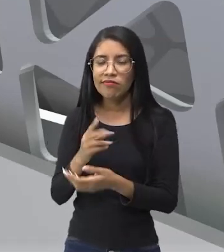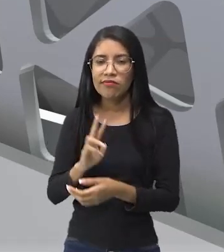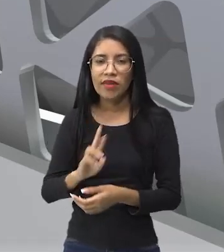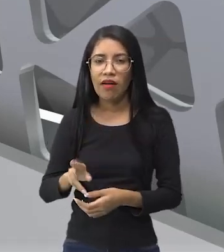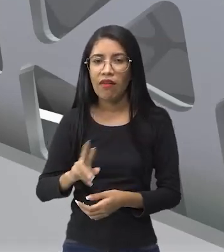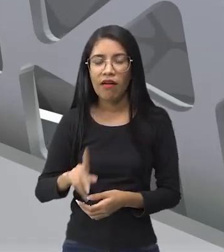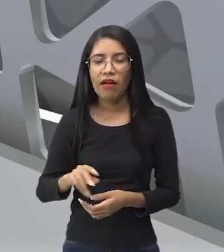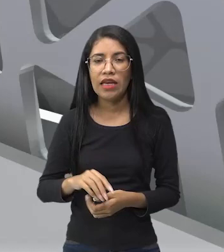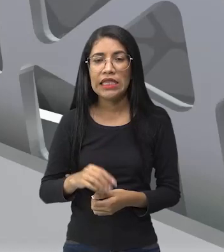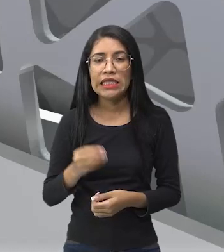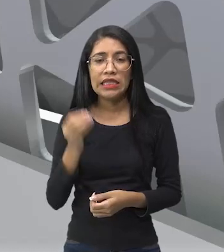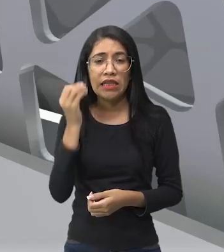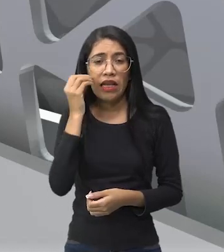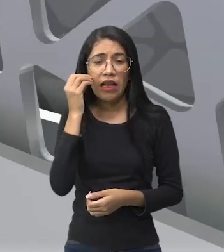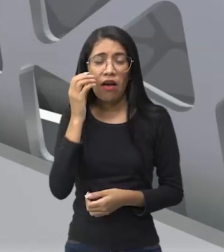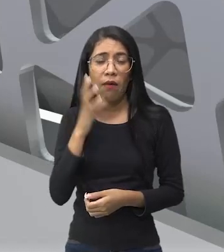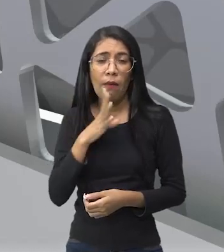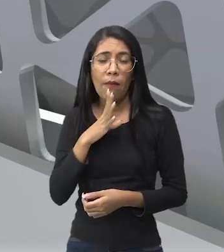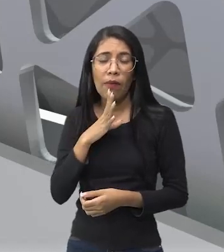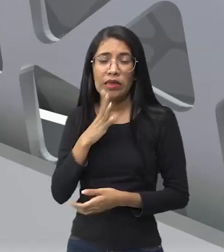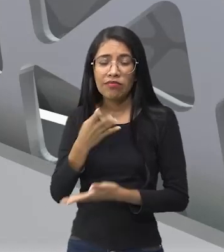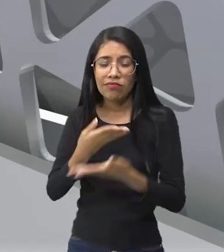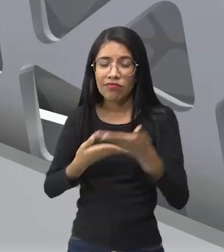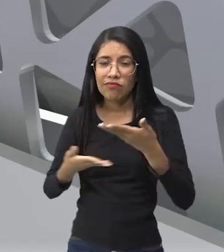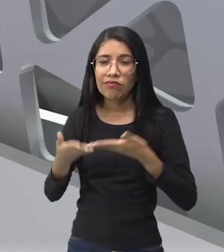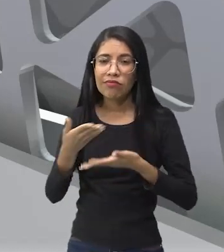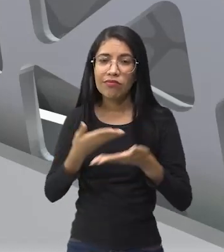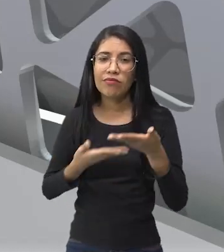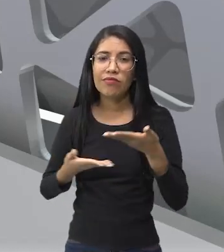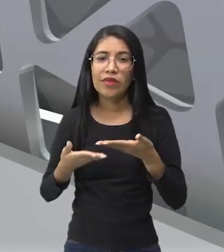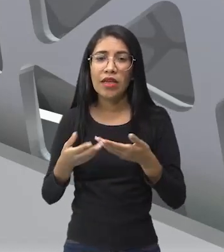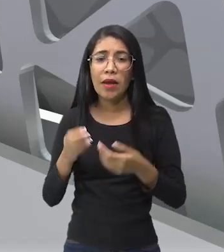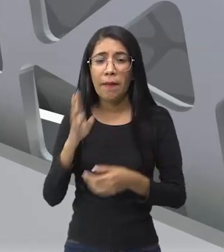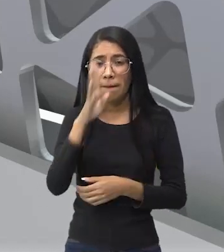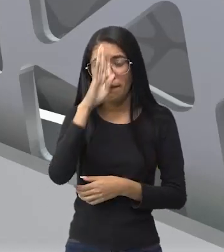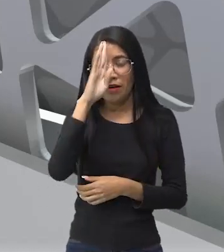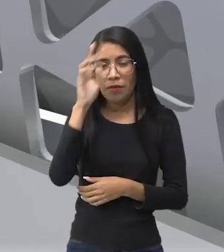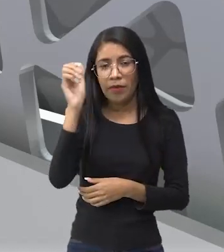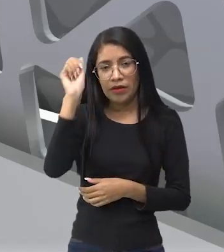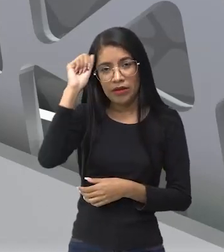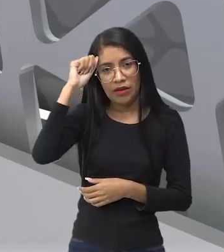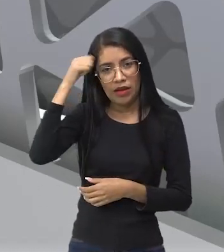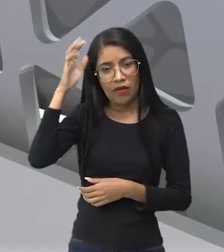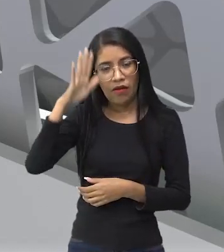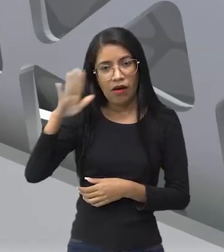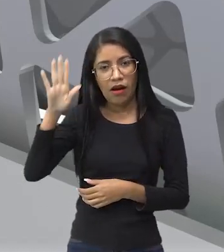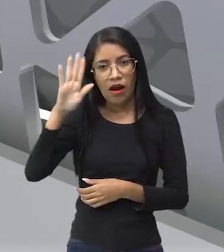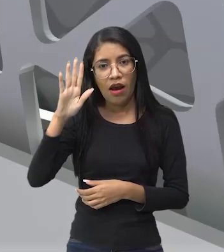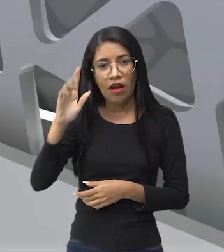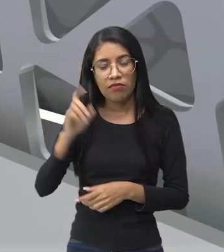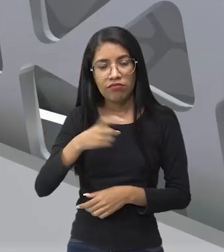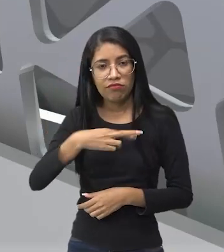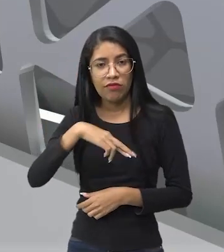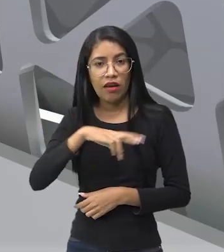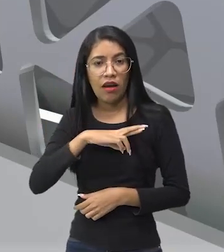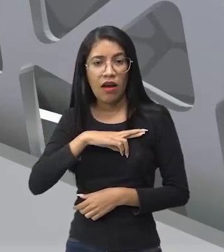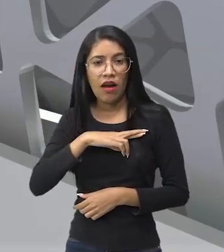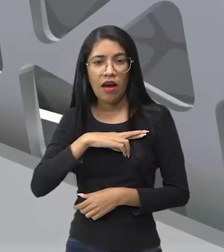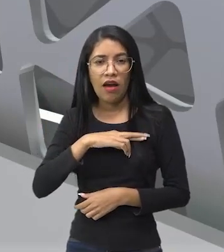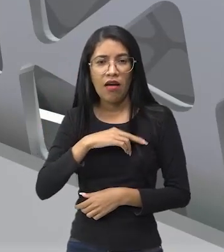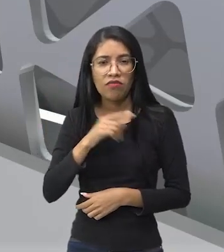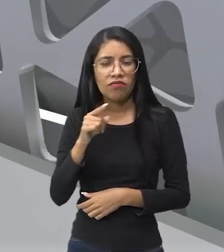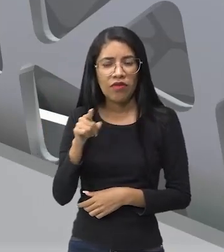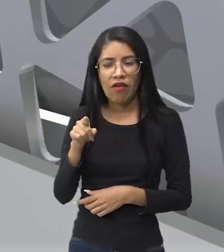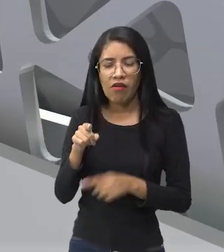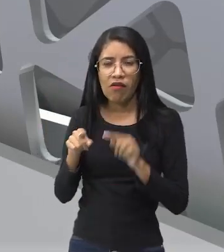mas sim tentar conhecer. Algumas pessoas, principalmente na cultura africana, no lado religioso, têm mania de apontar